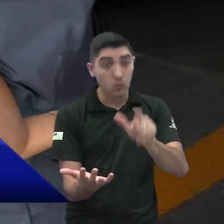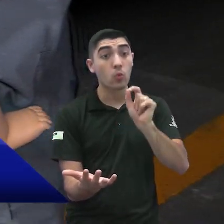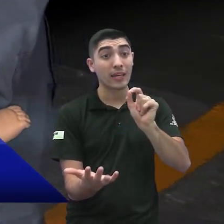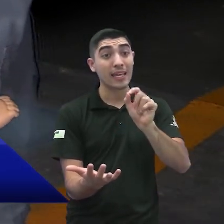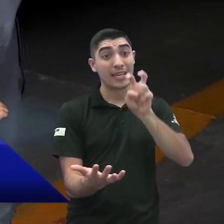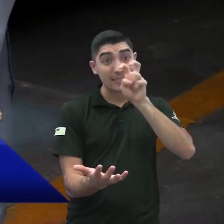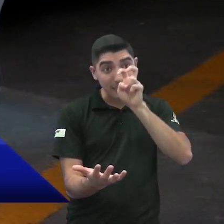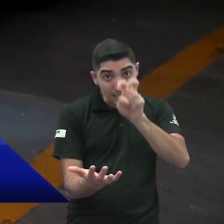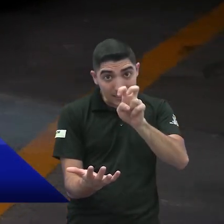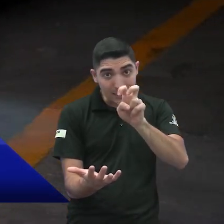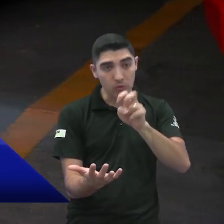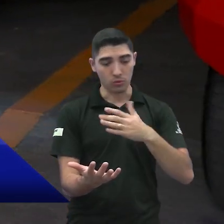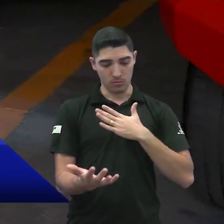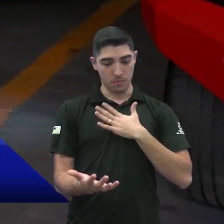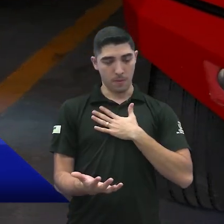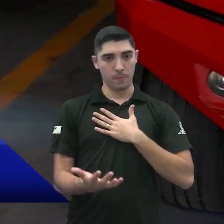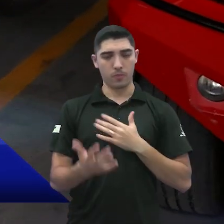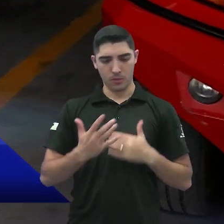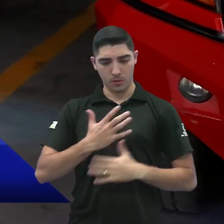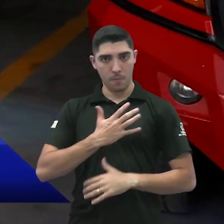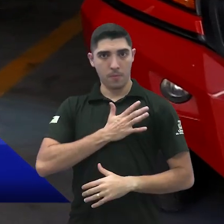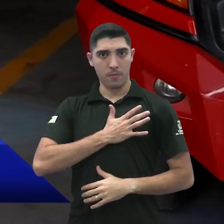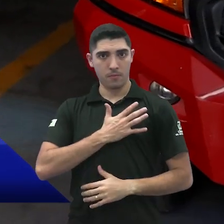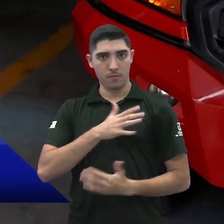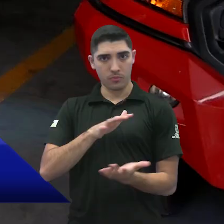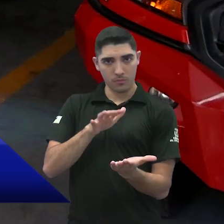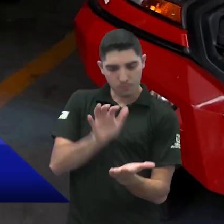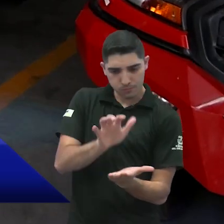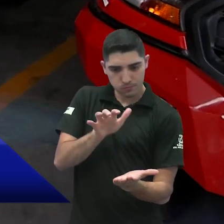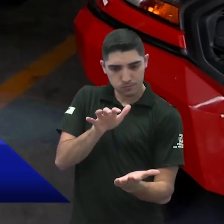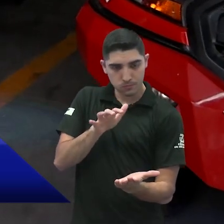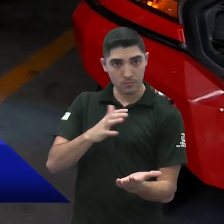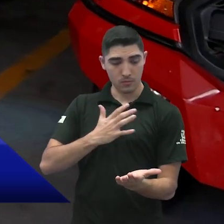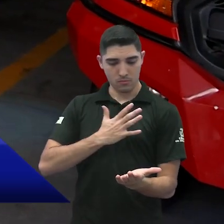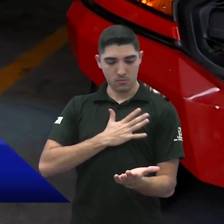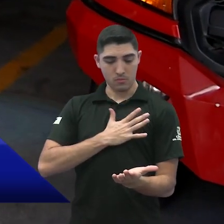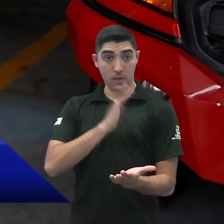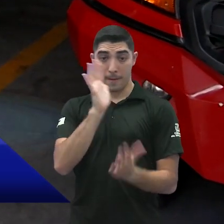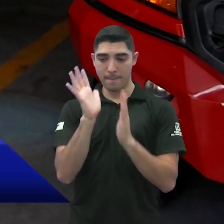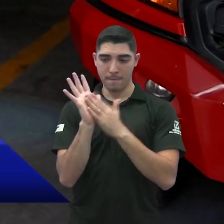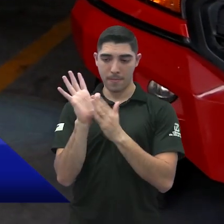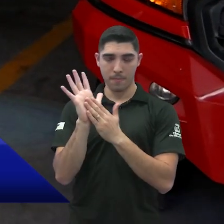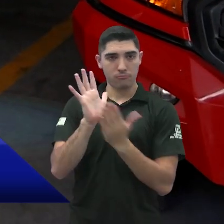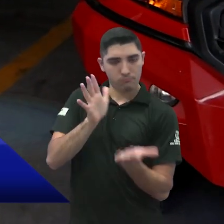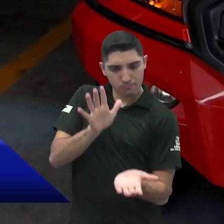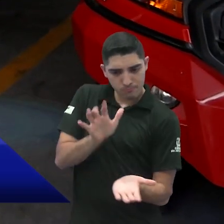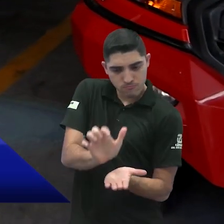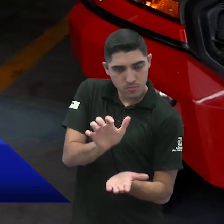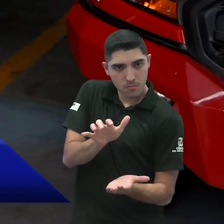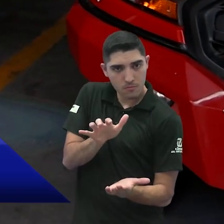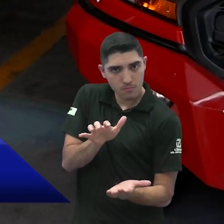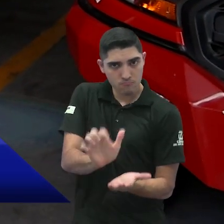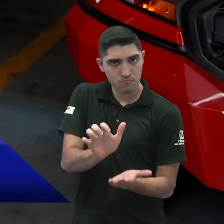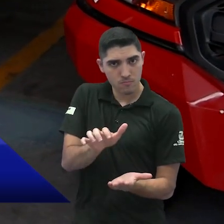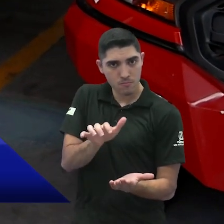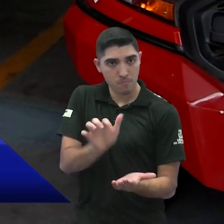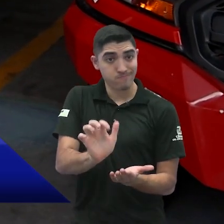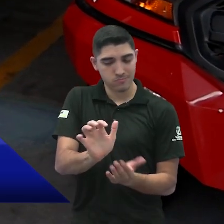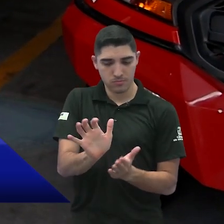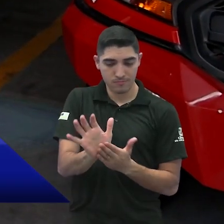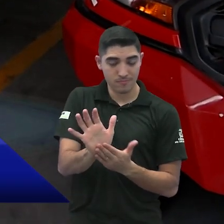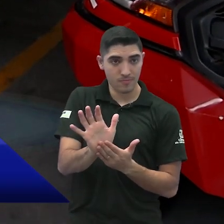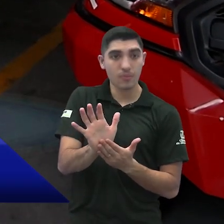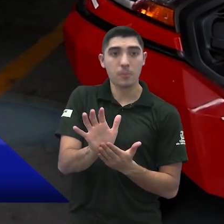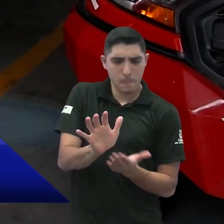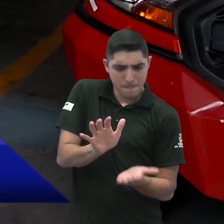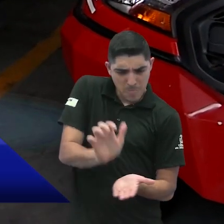iniciar 5 compressões torácicas, utilizando ali a região da palma da mão, a região mais rígida da palma da